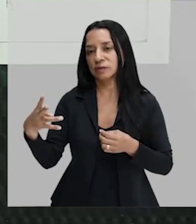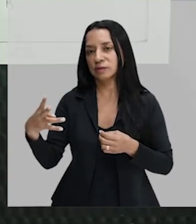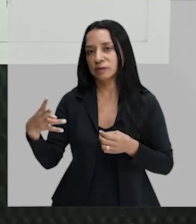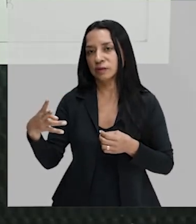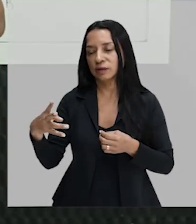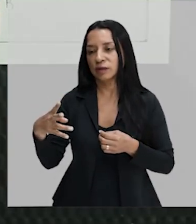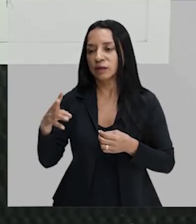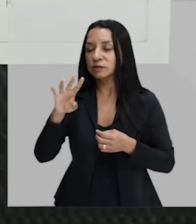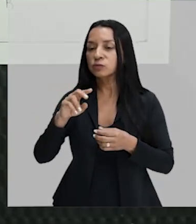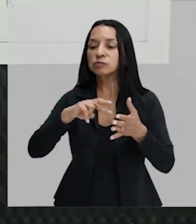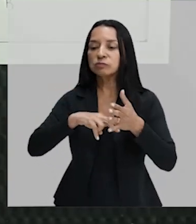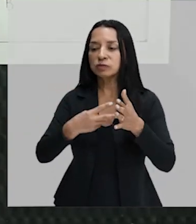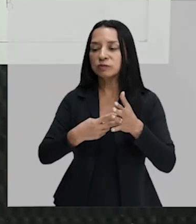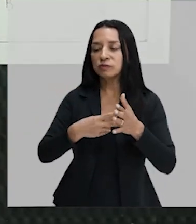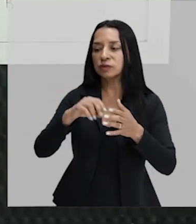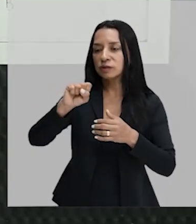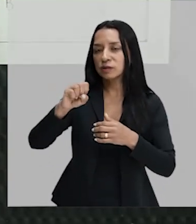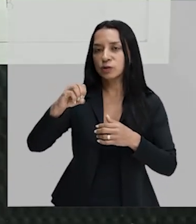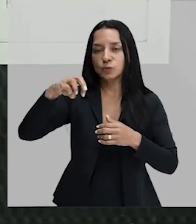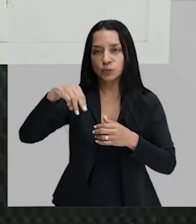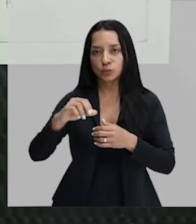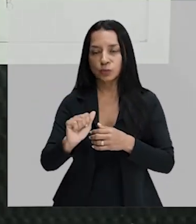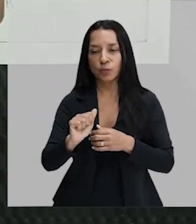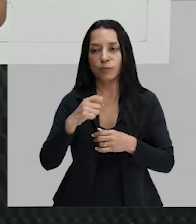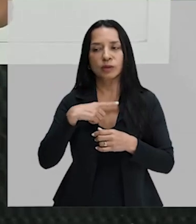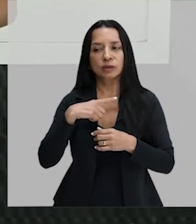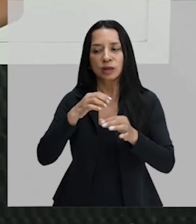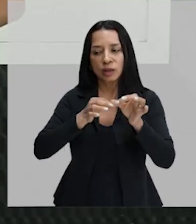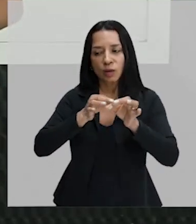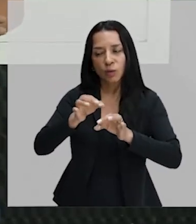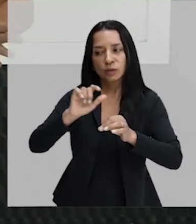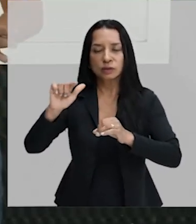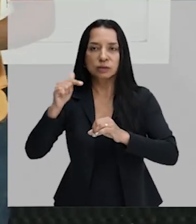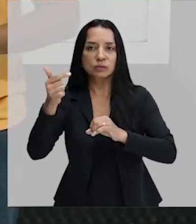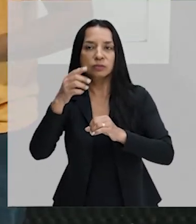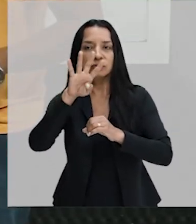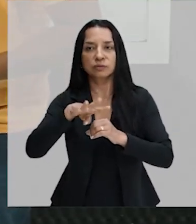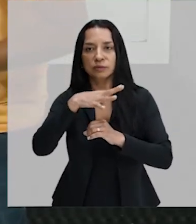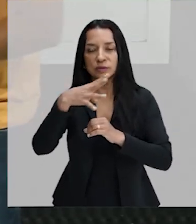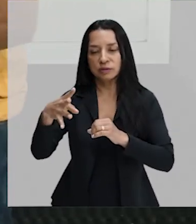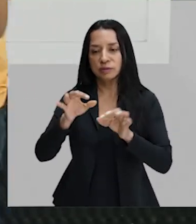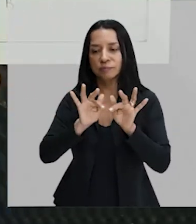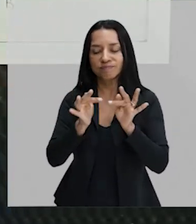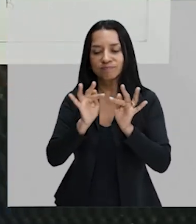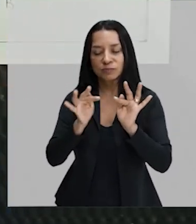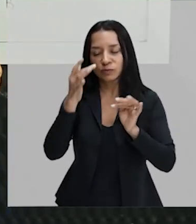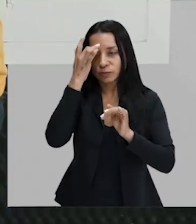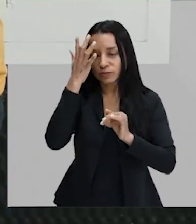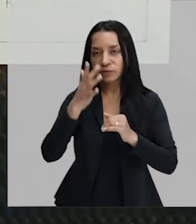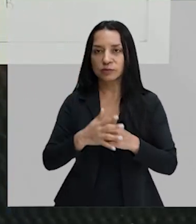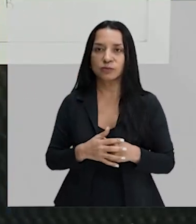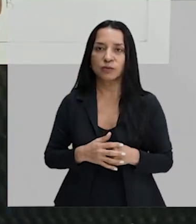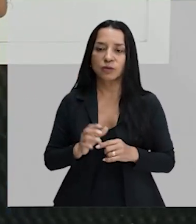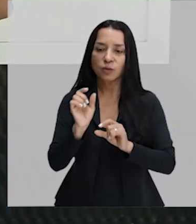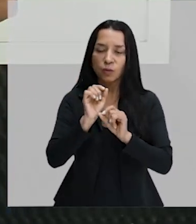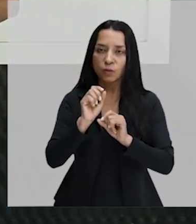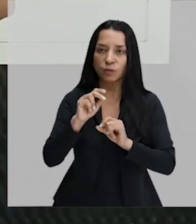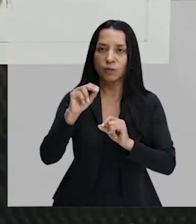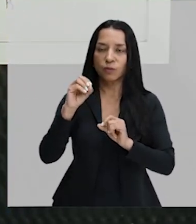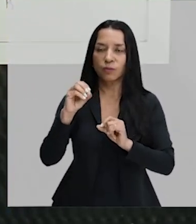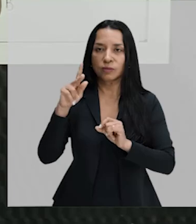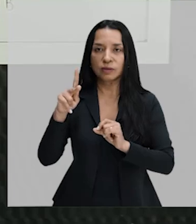soma, e ela tem a mesma ordem das outras matrizes. Certo? Bem simples, bem fácil. Ok? Então, assim que a